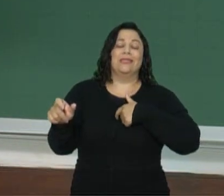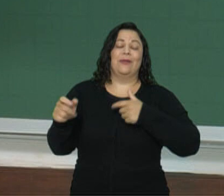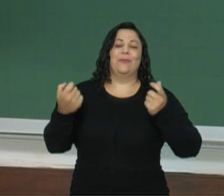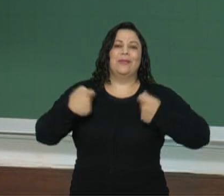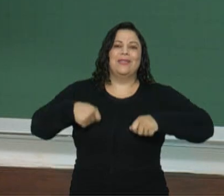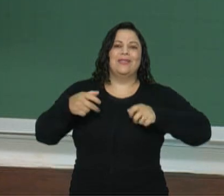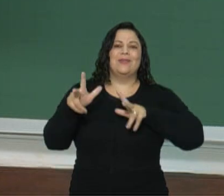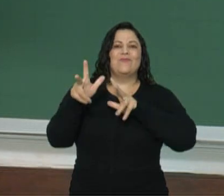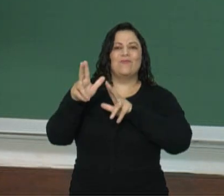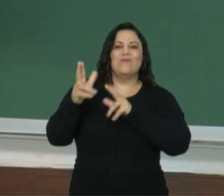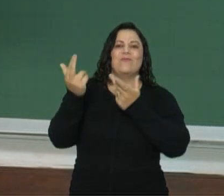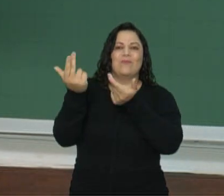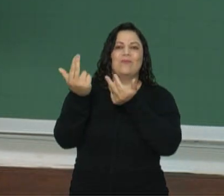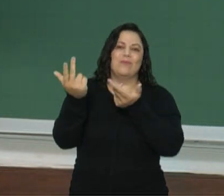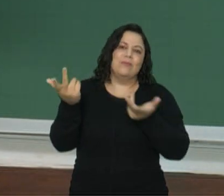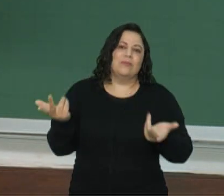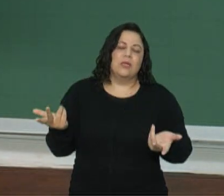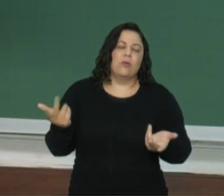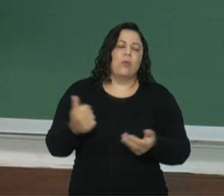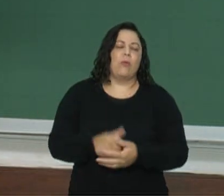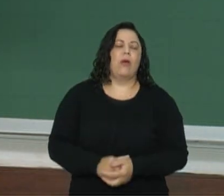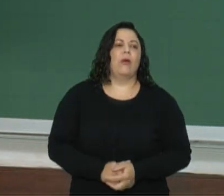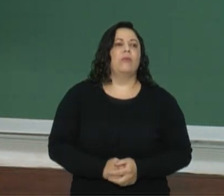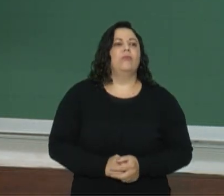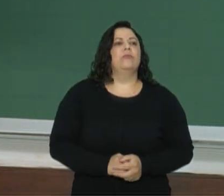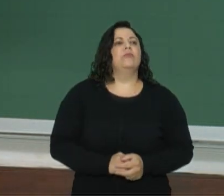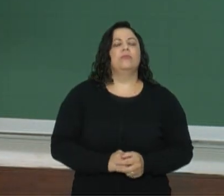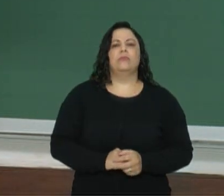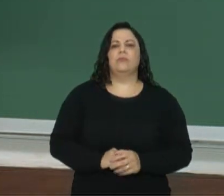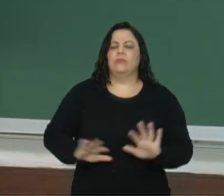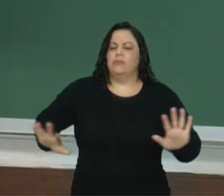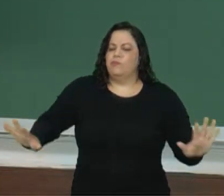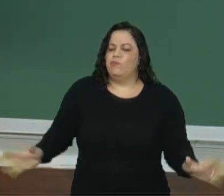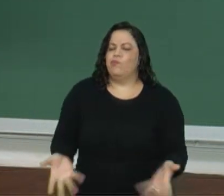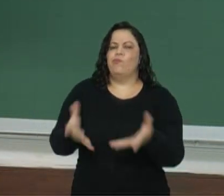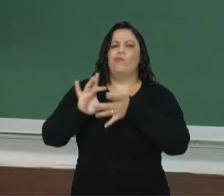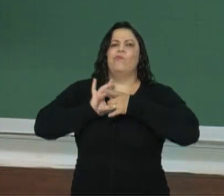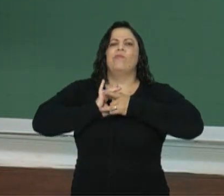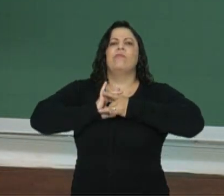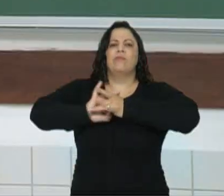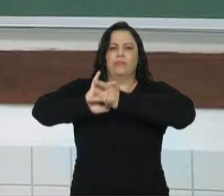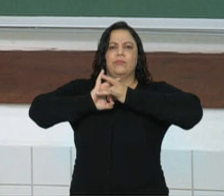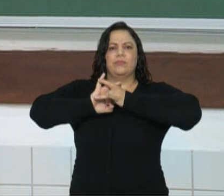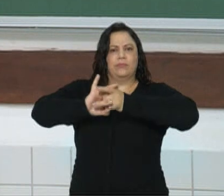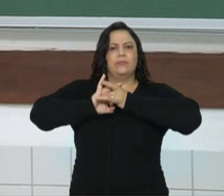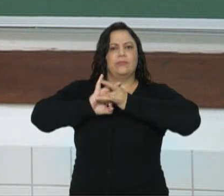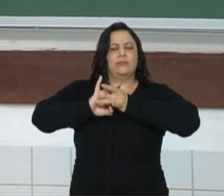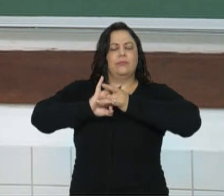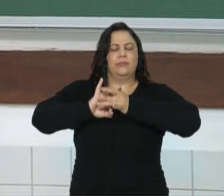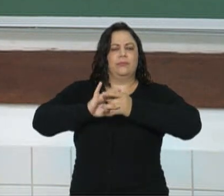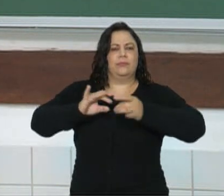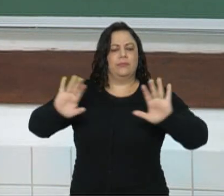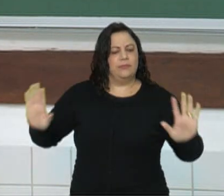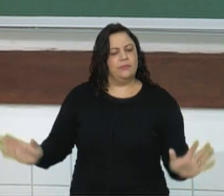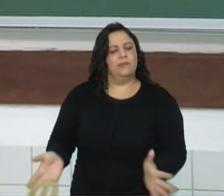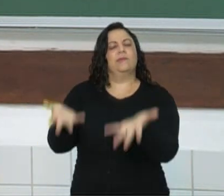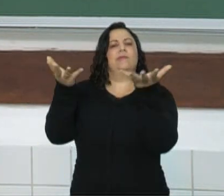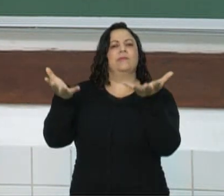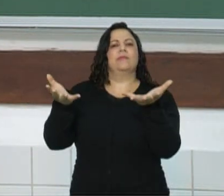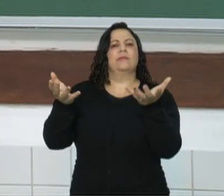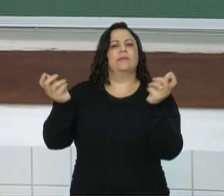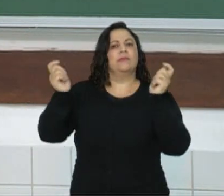feita, que é justamente o fortalecimento do doador, justamente por essa ação